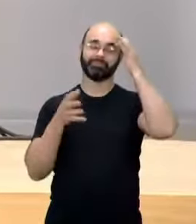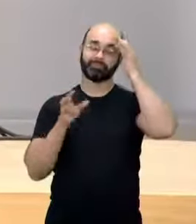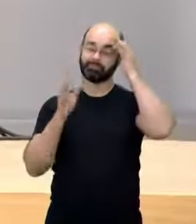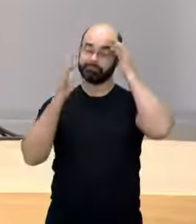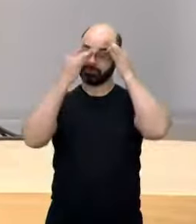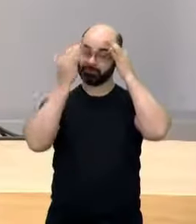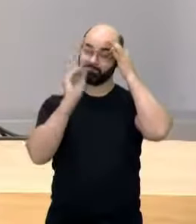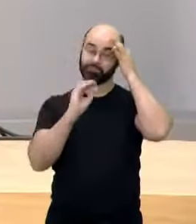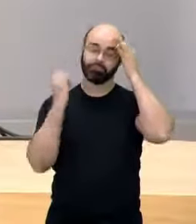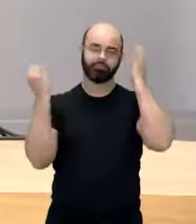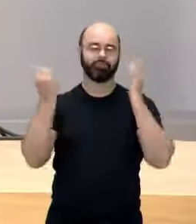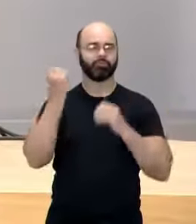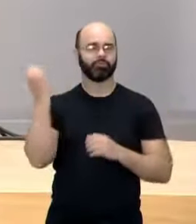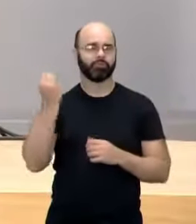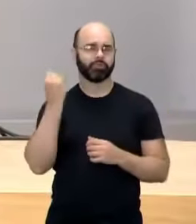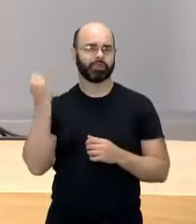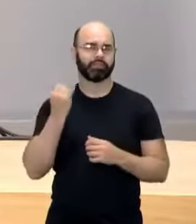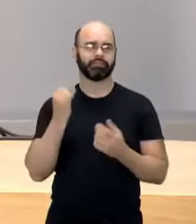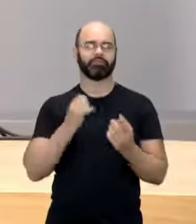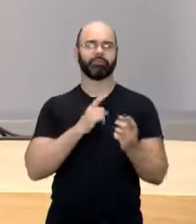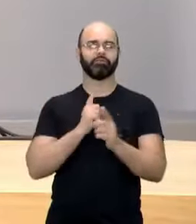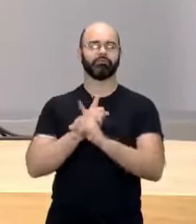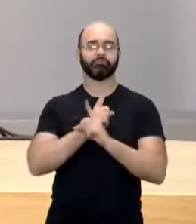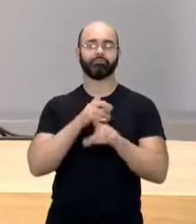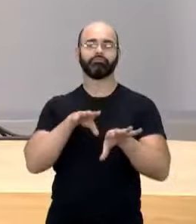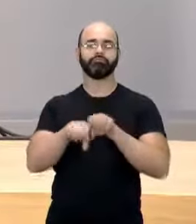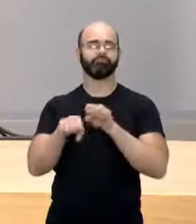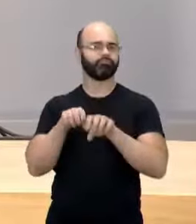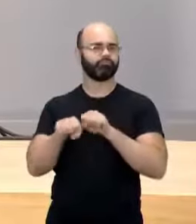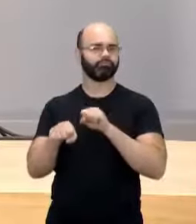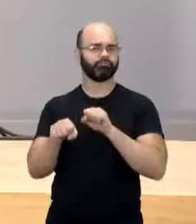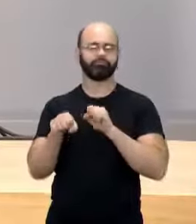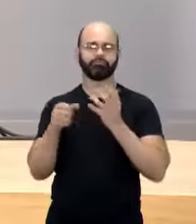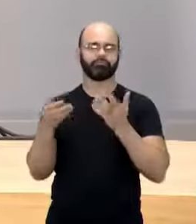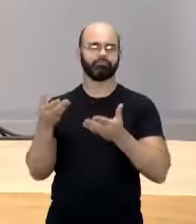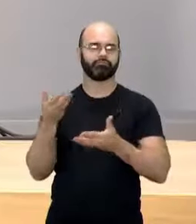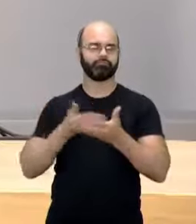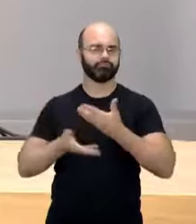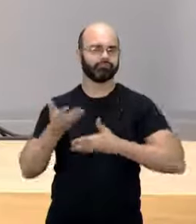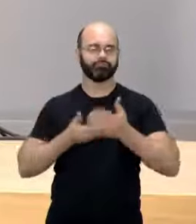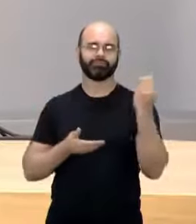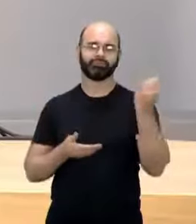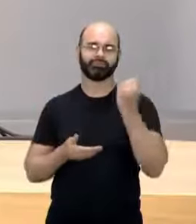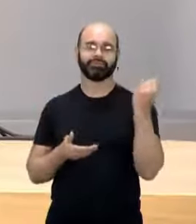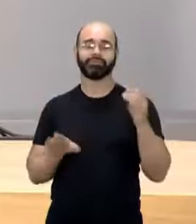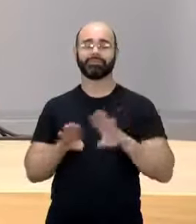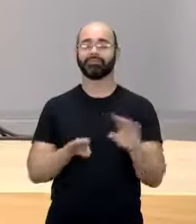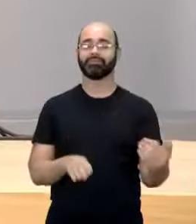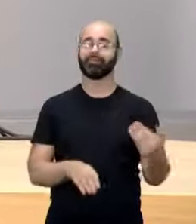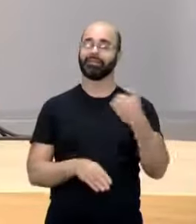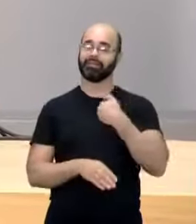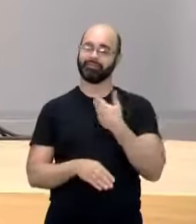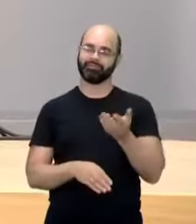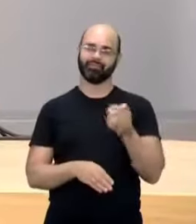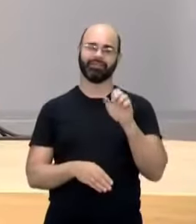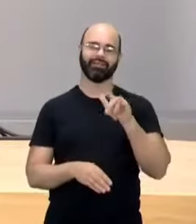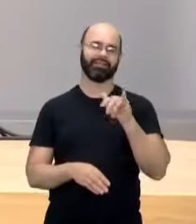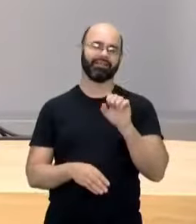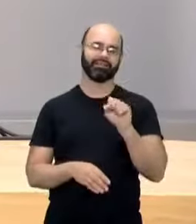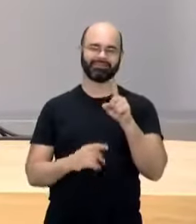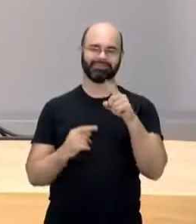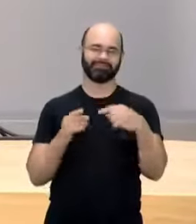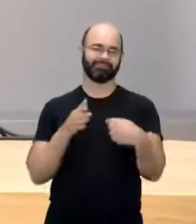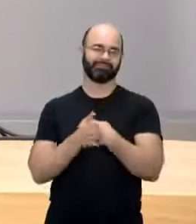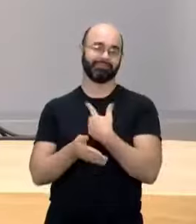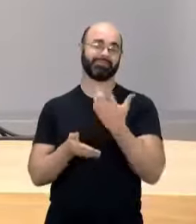importante, né, esses momentos de formação. E aí eu quero falar até por mim, de acordo com uma questão que você lançou aí para